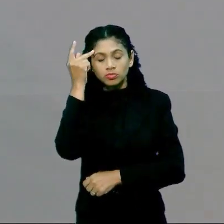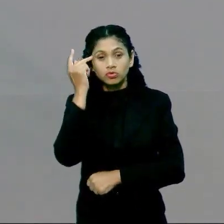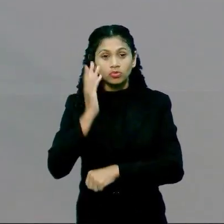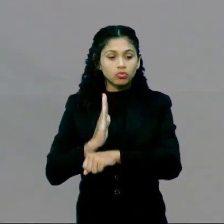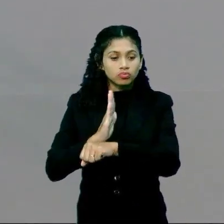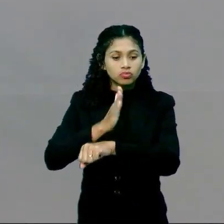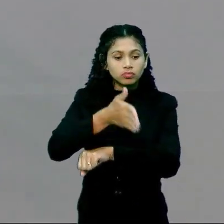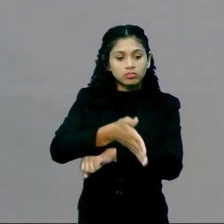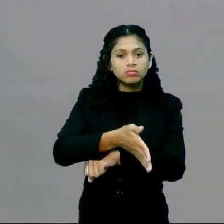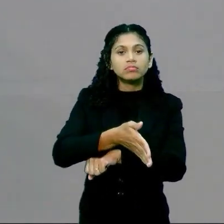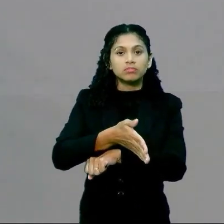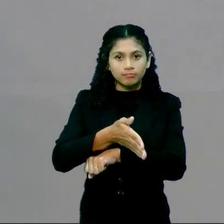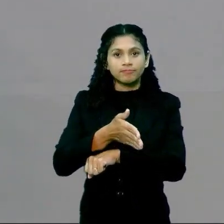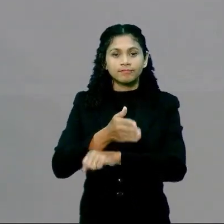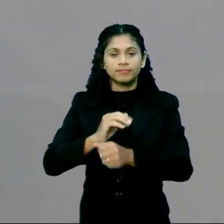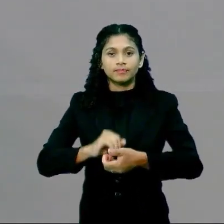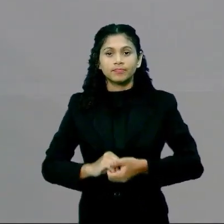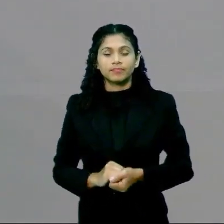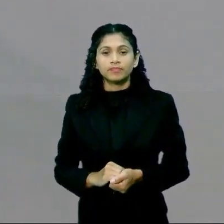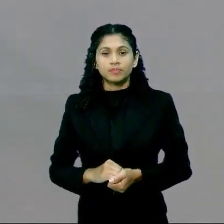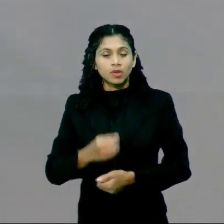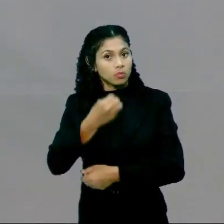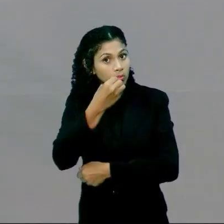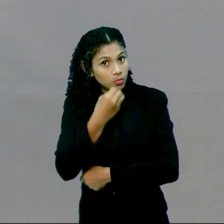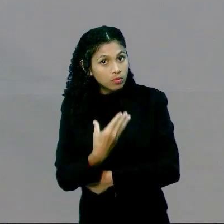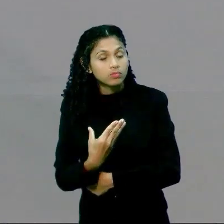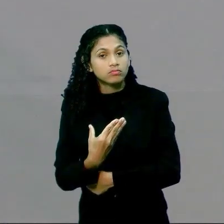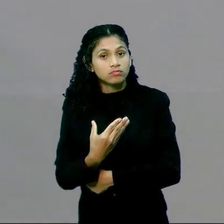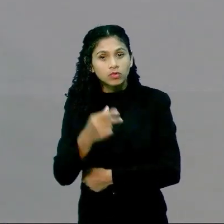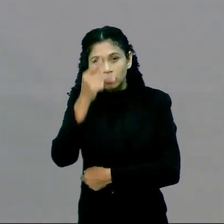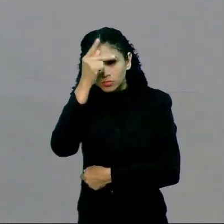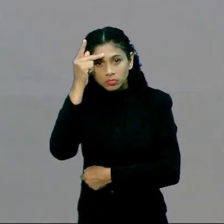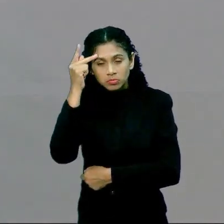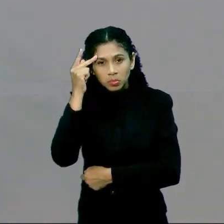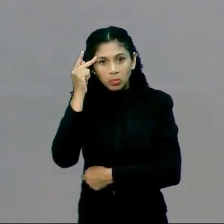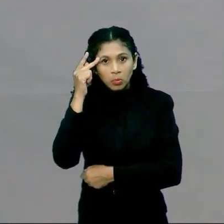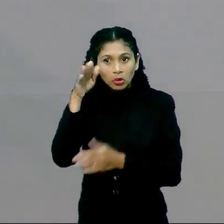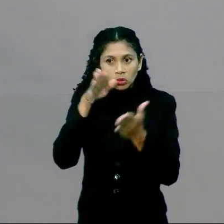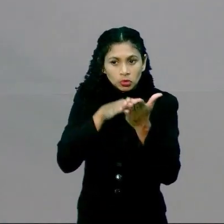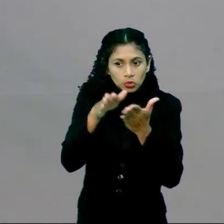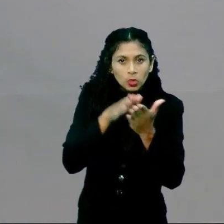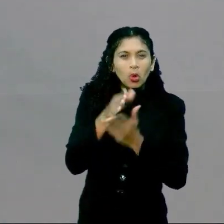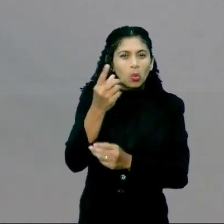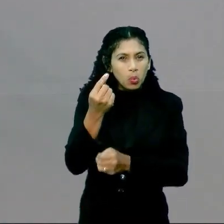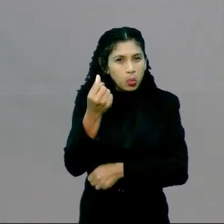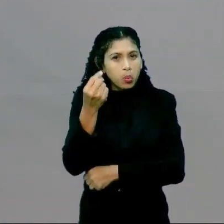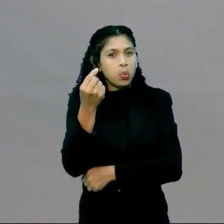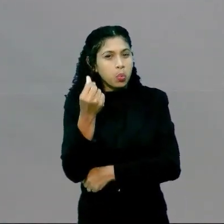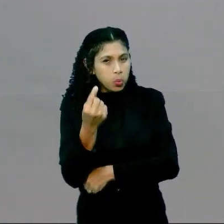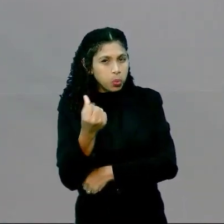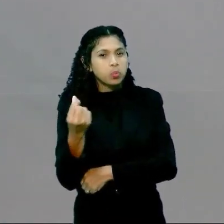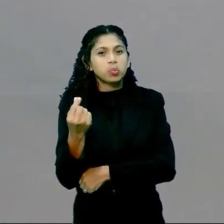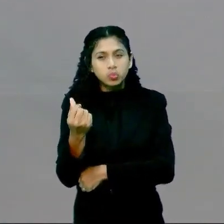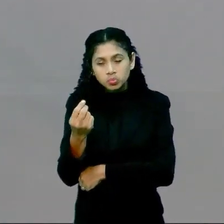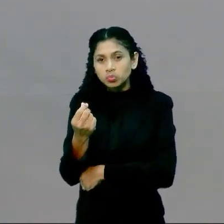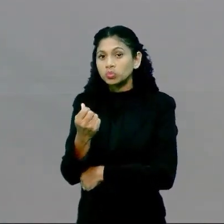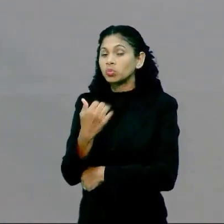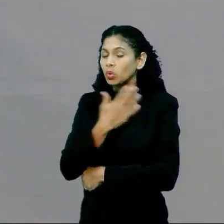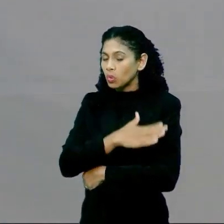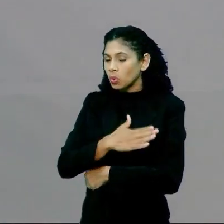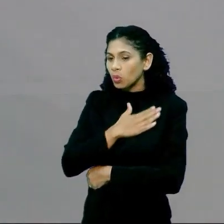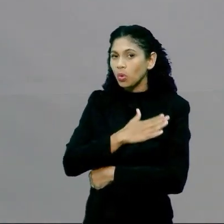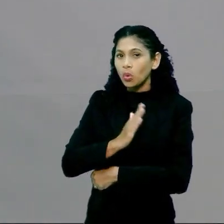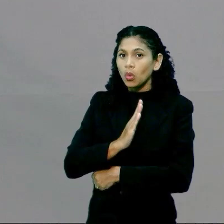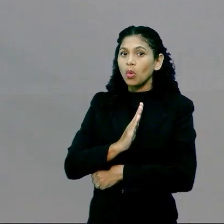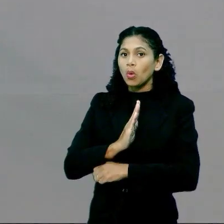proporções, né? Nós temos pontos turísticos de excelência, as pessoas gastam muita grana lá, né? O sheik árabe gosta de estar lá visitando ali